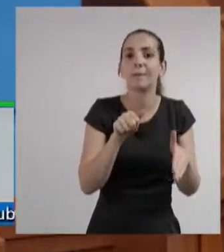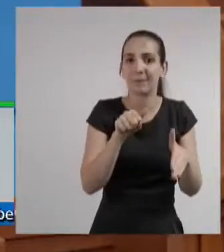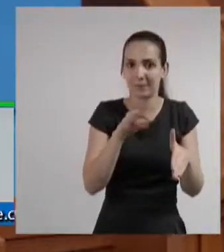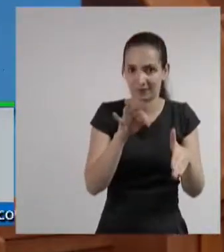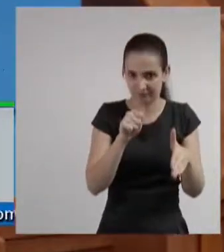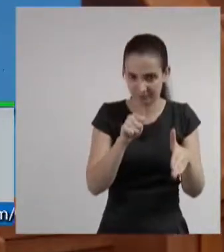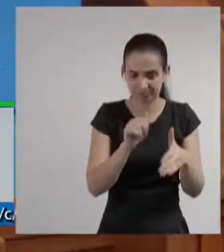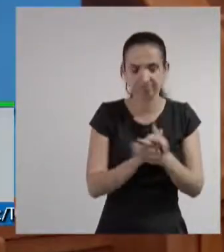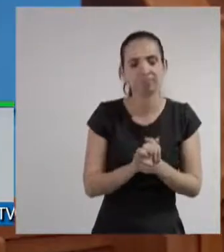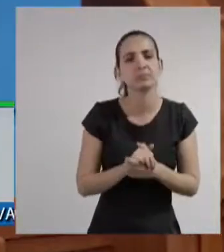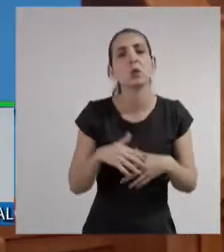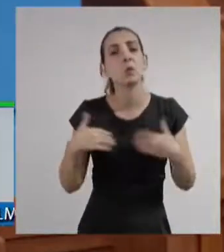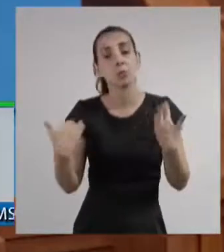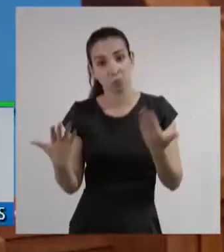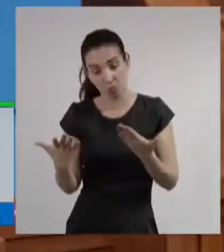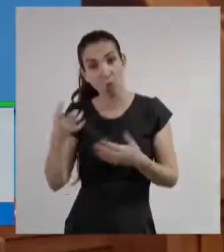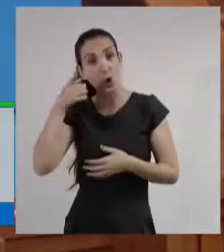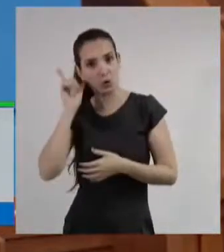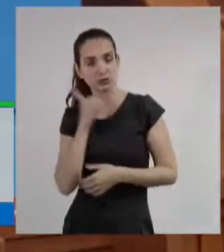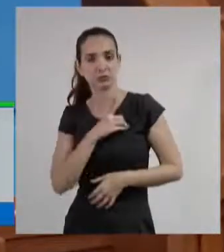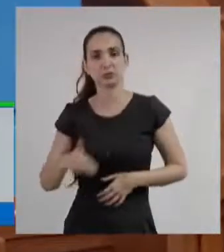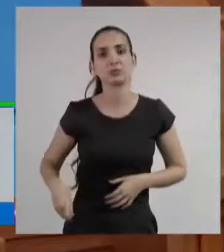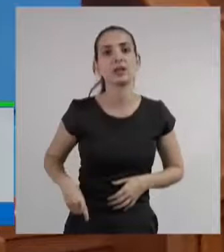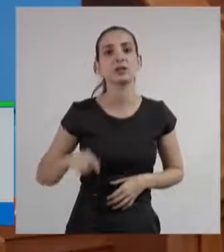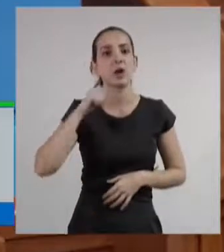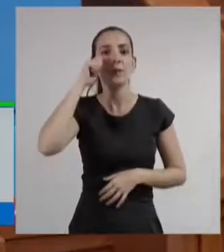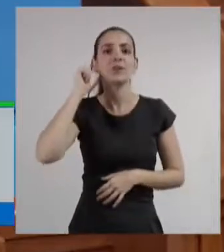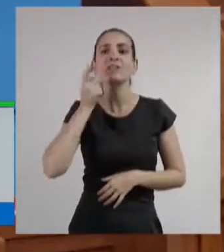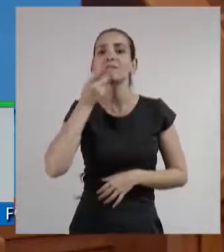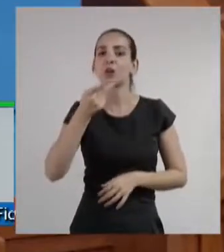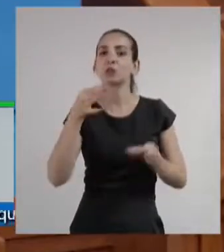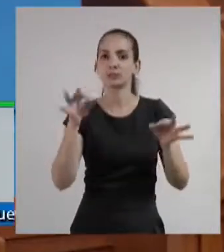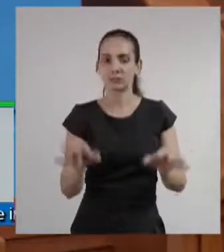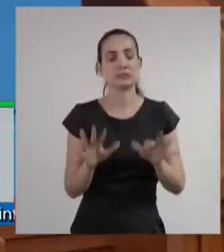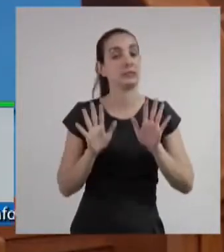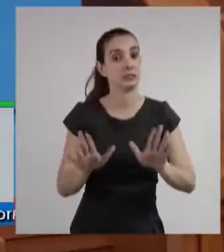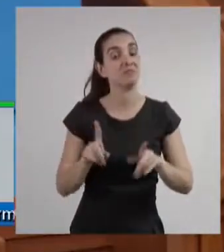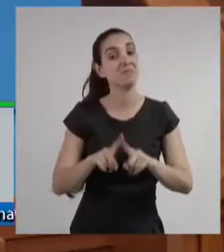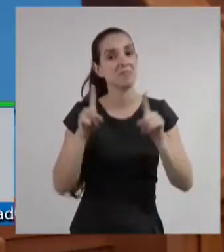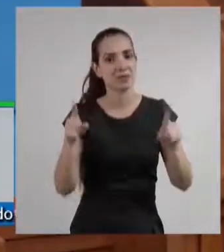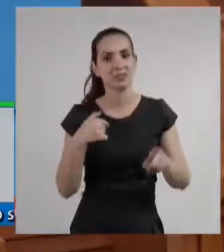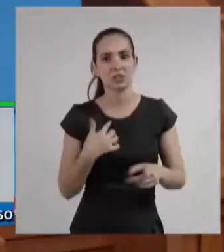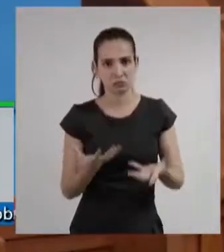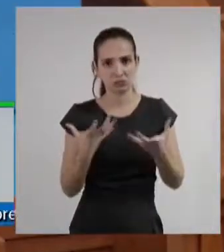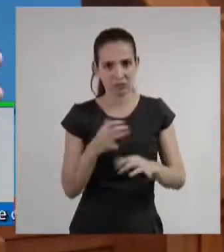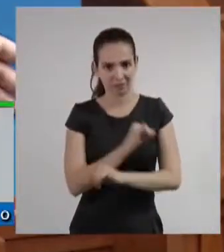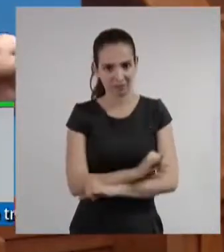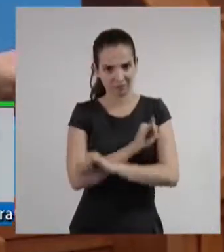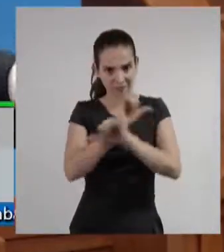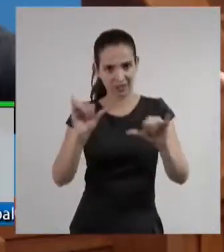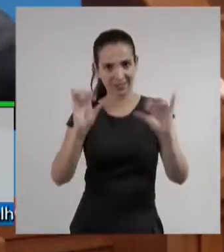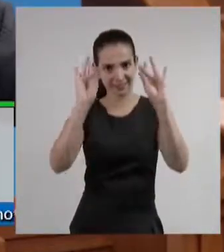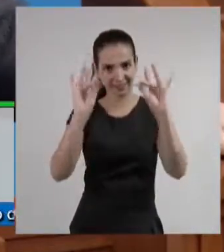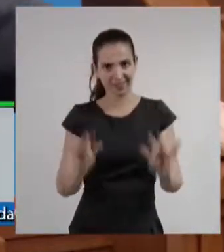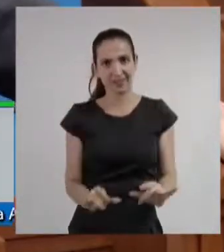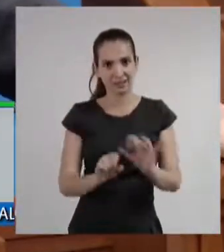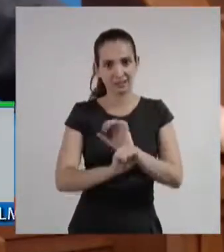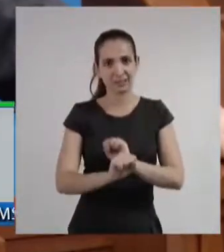E o deputado Amarildo falou aqui com muita precisão. Só que eu quero deixar aqui registrado, senhor